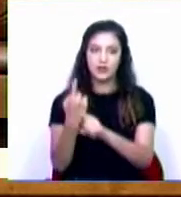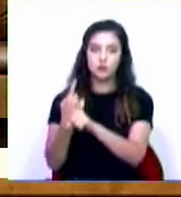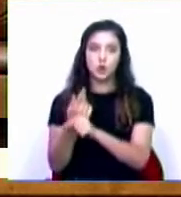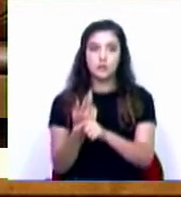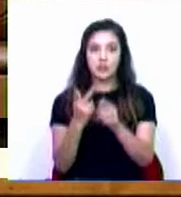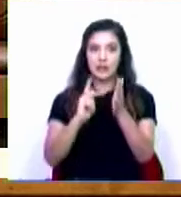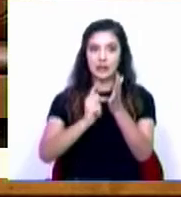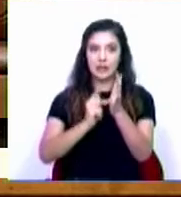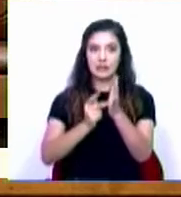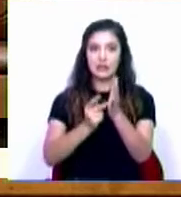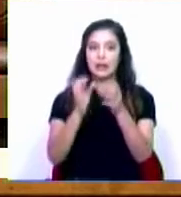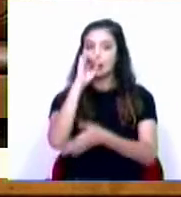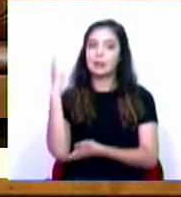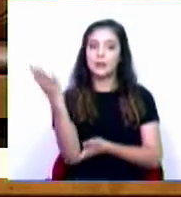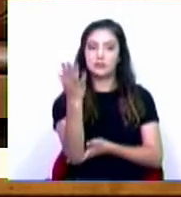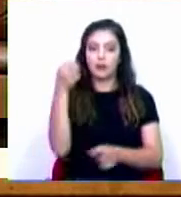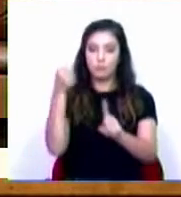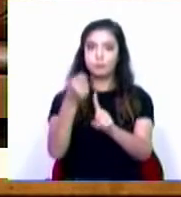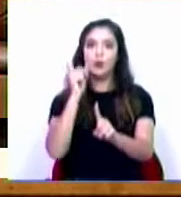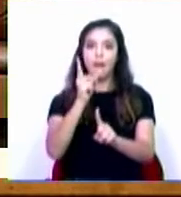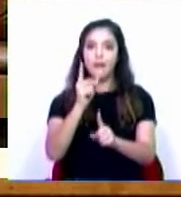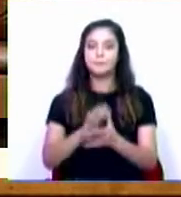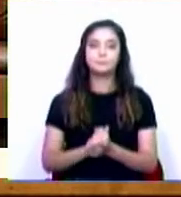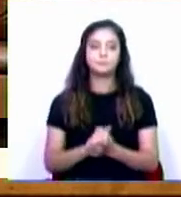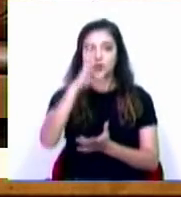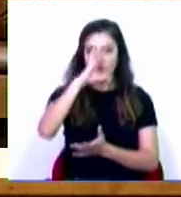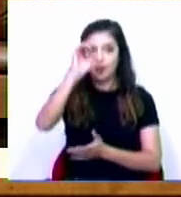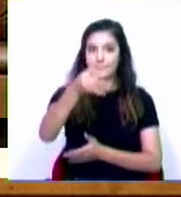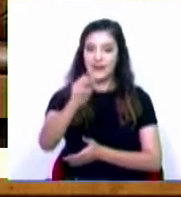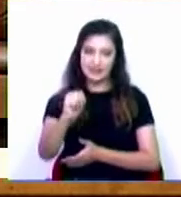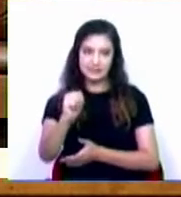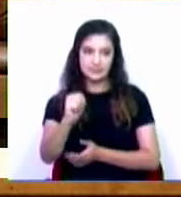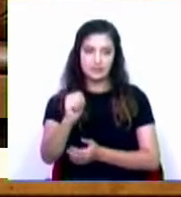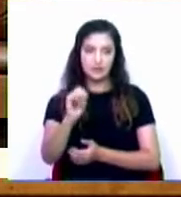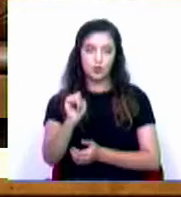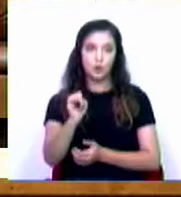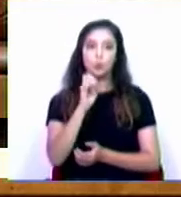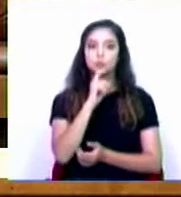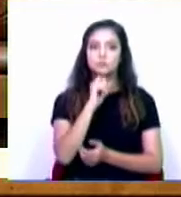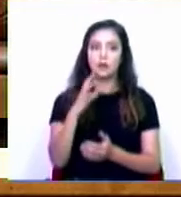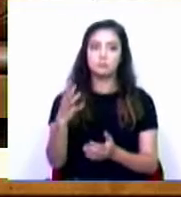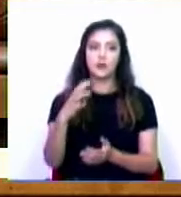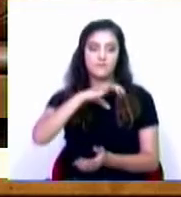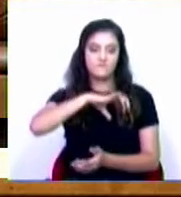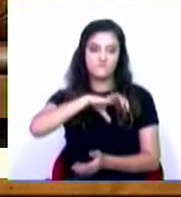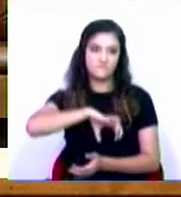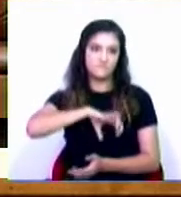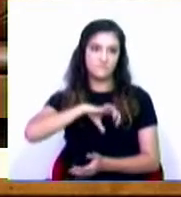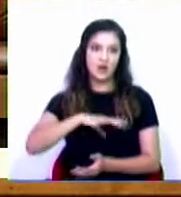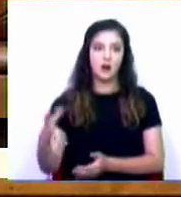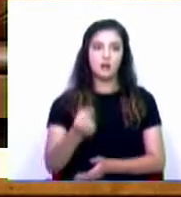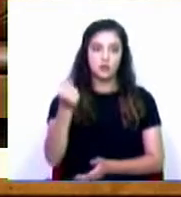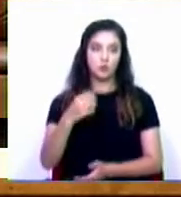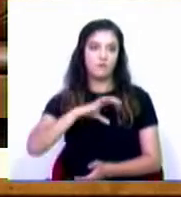digital, climática é o desafio. Com a governação do Partido Socialista, foi possível recuperar rendimentos, com destaque para um aumento do salário